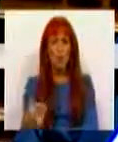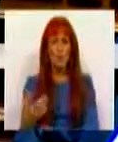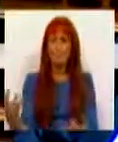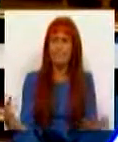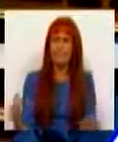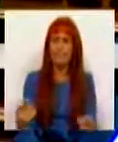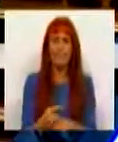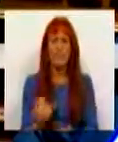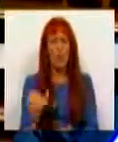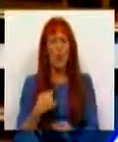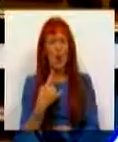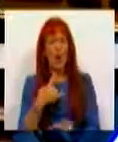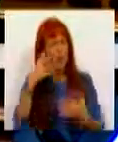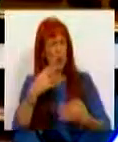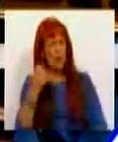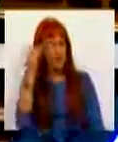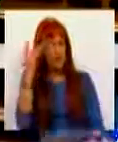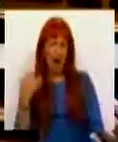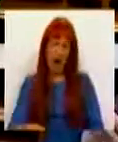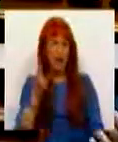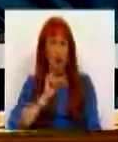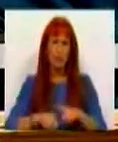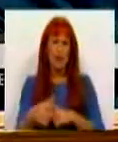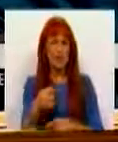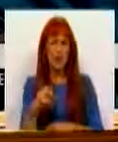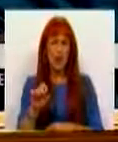de facto, uma falta de escrúpulo, senhora deputada Teresa Moraes.